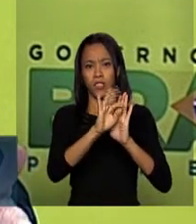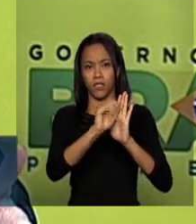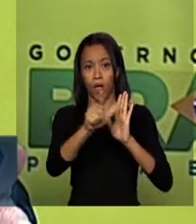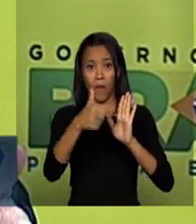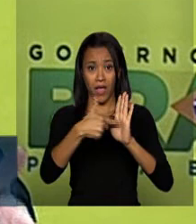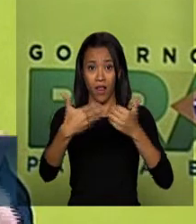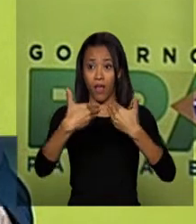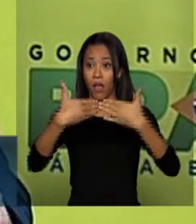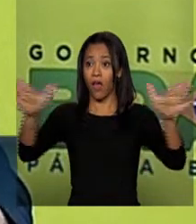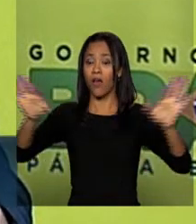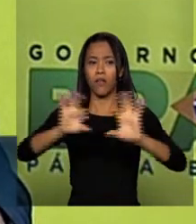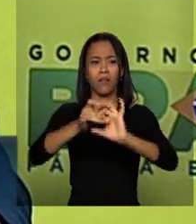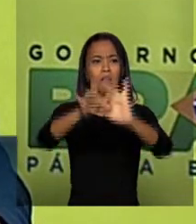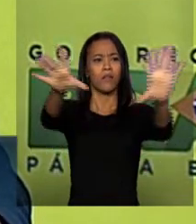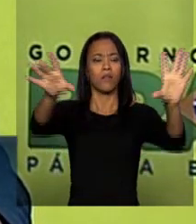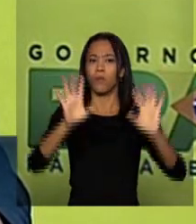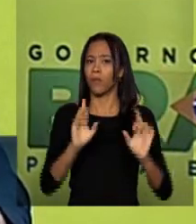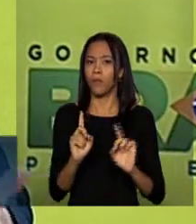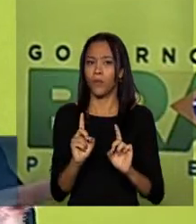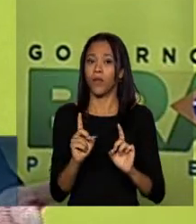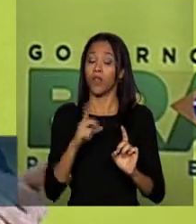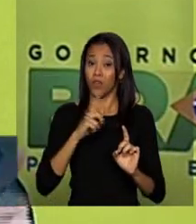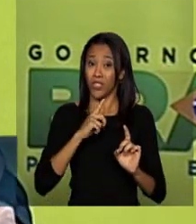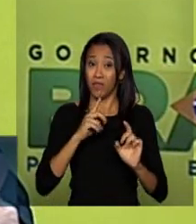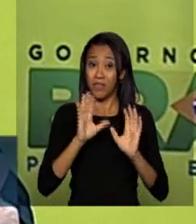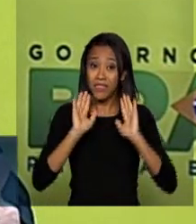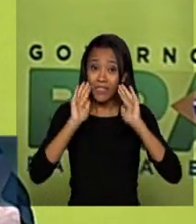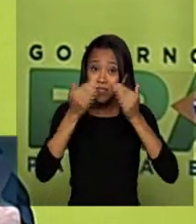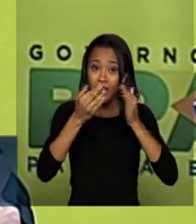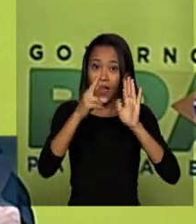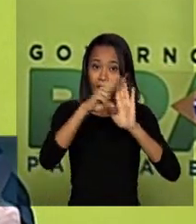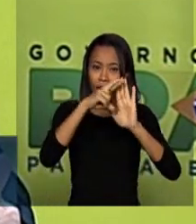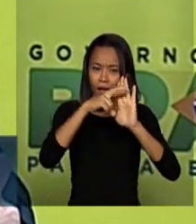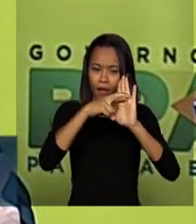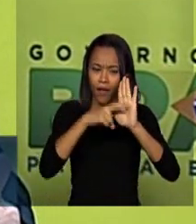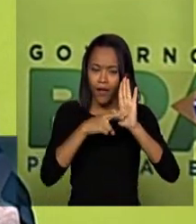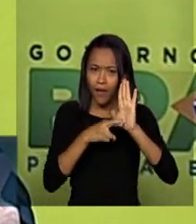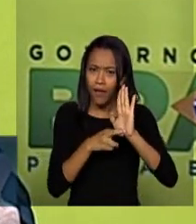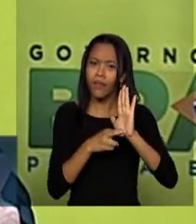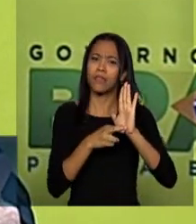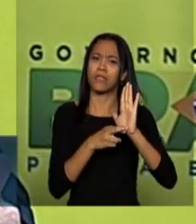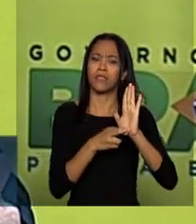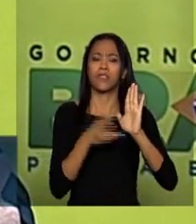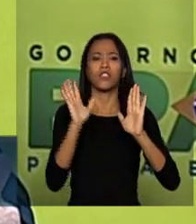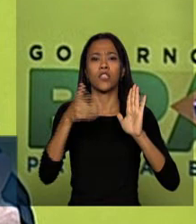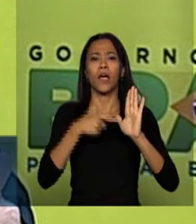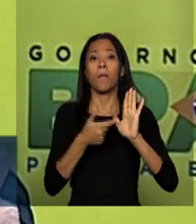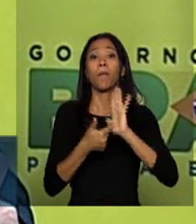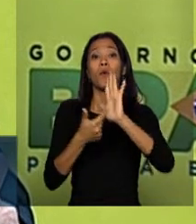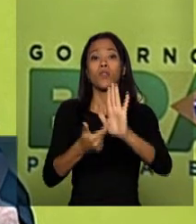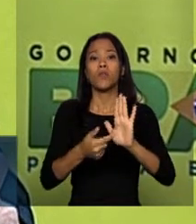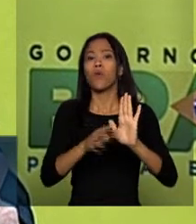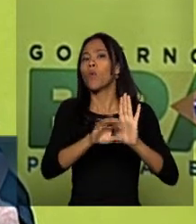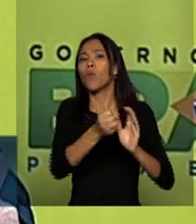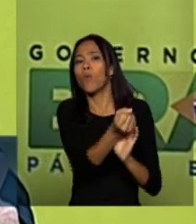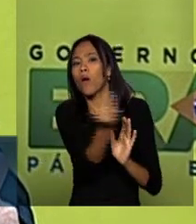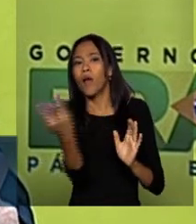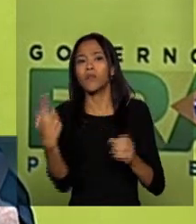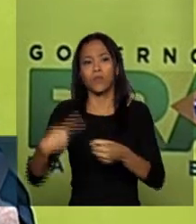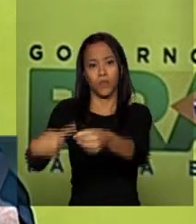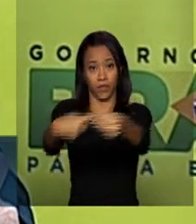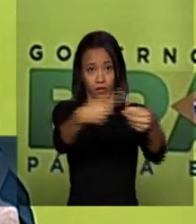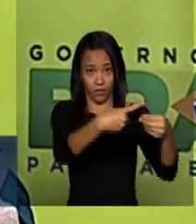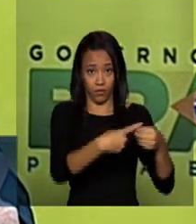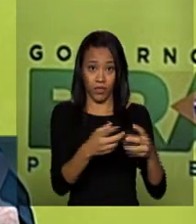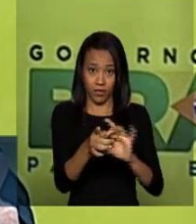esses critérios muito direcionados, nós já identificamos quais são esses municípios que estão aptos. Então,